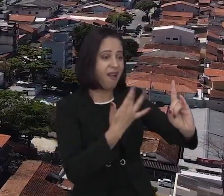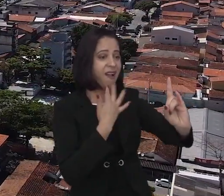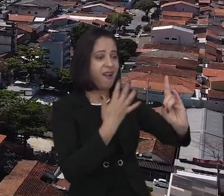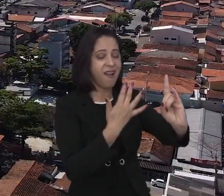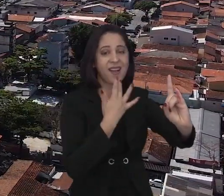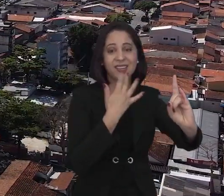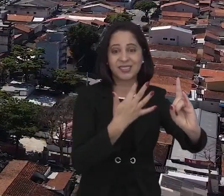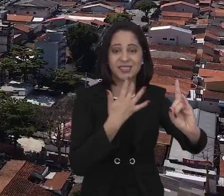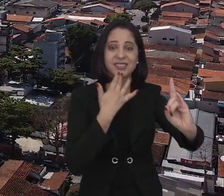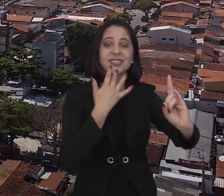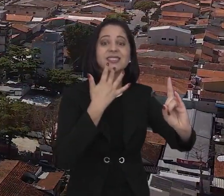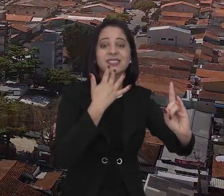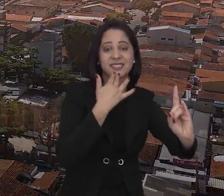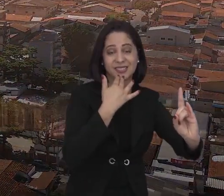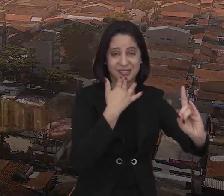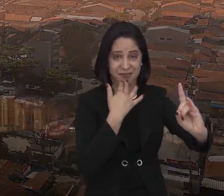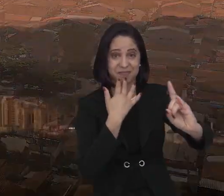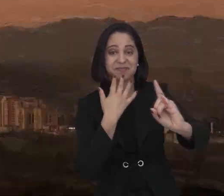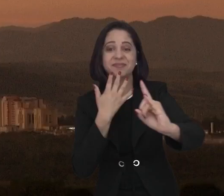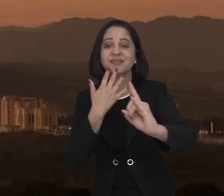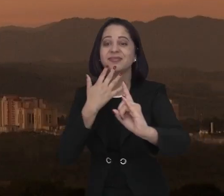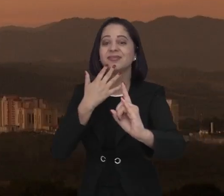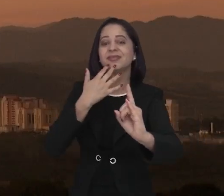edifícios coloridos,